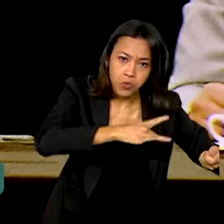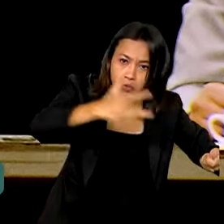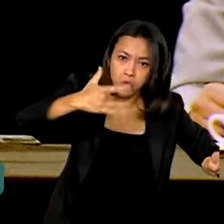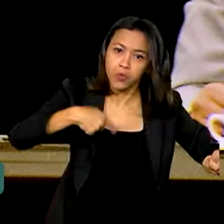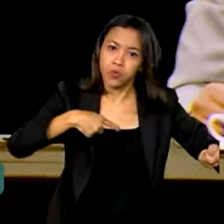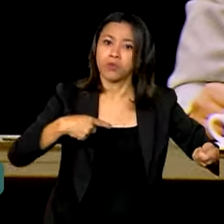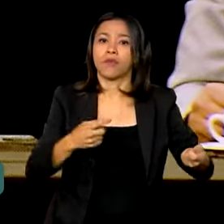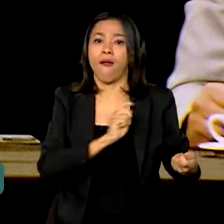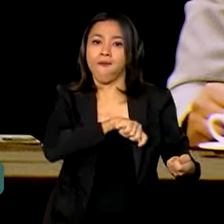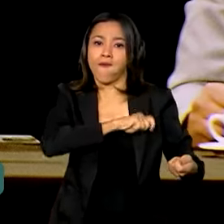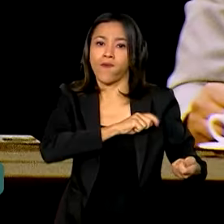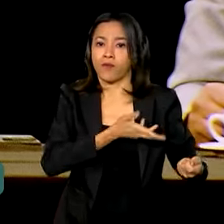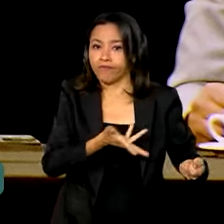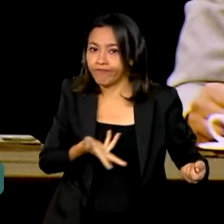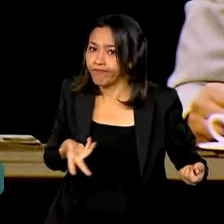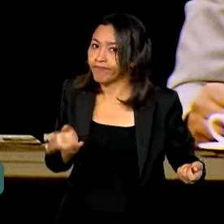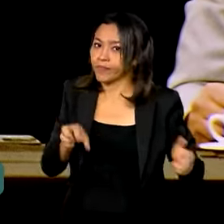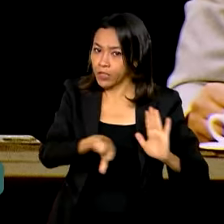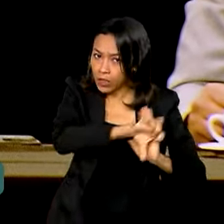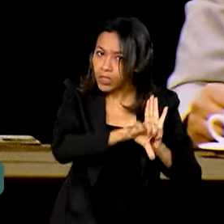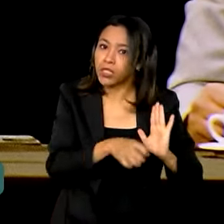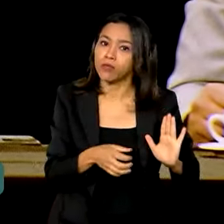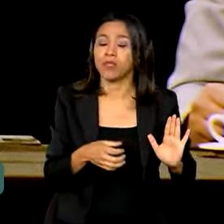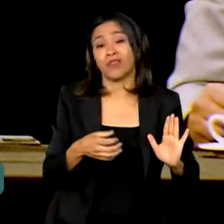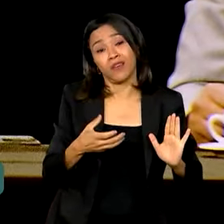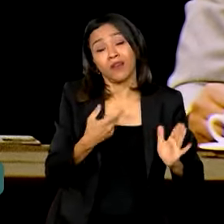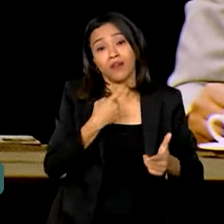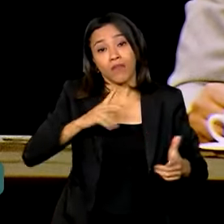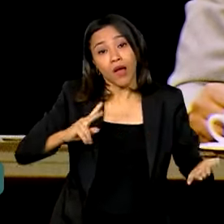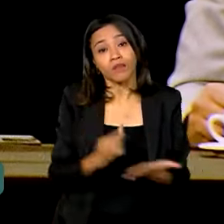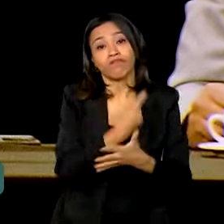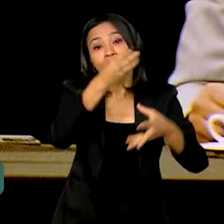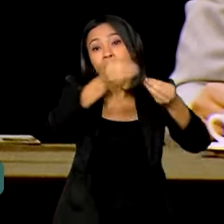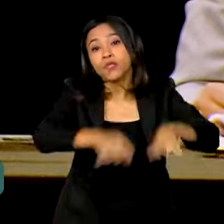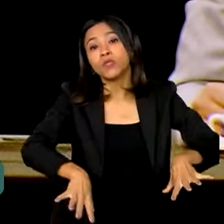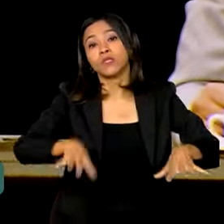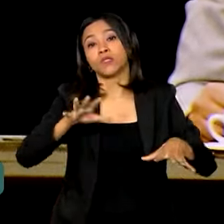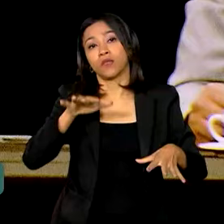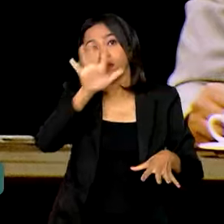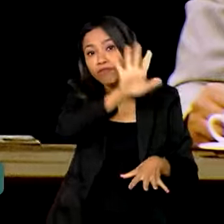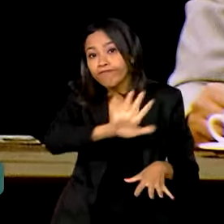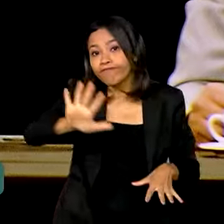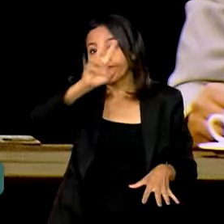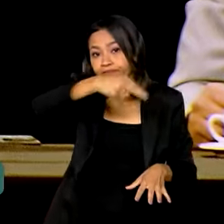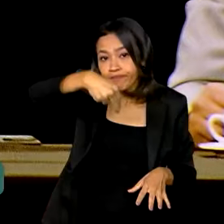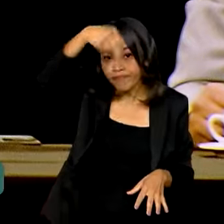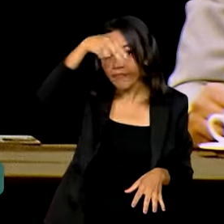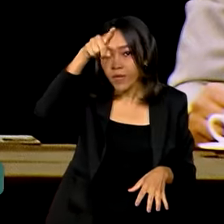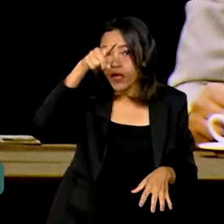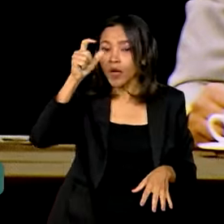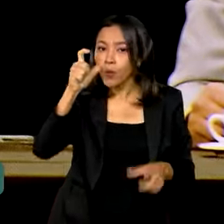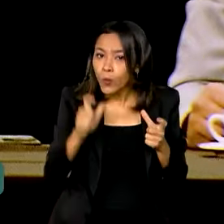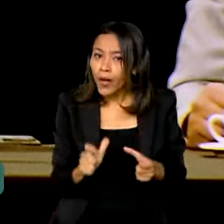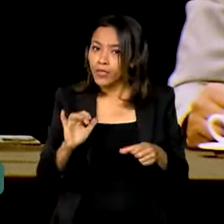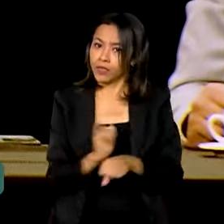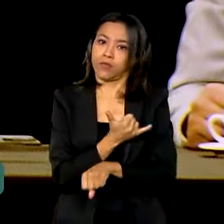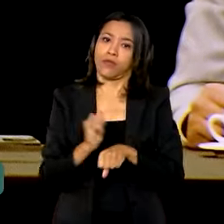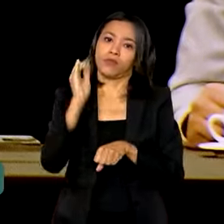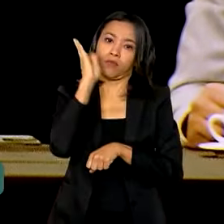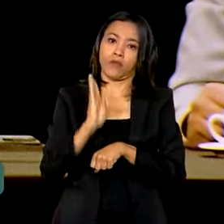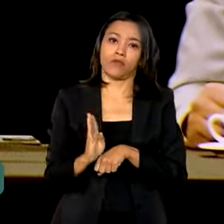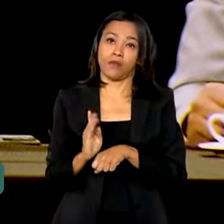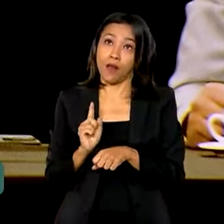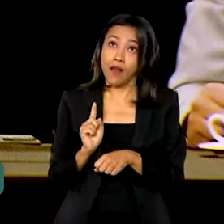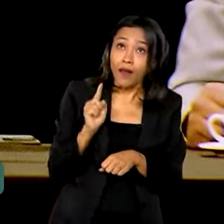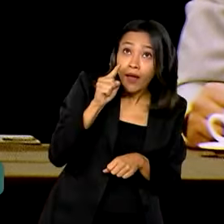enfim, criando ali sérios problemas numa região que, para além da sua importância estratégica para o Brasil, é uma região